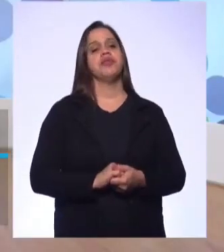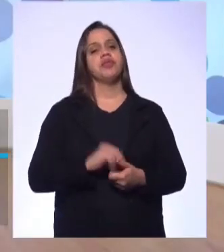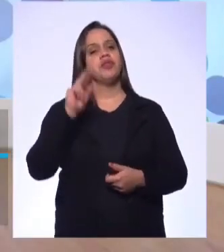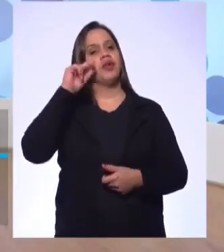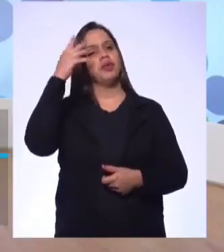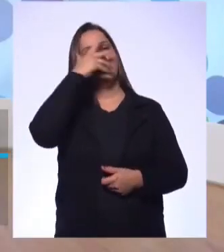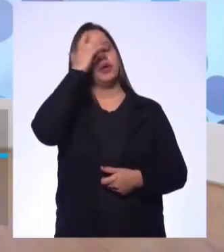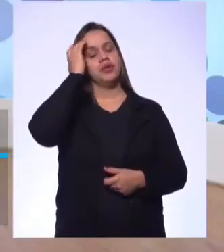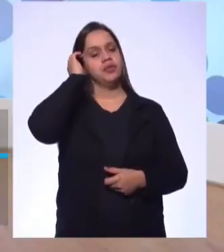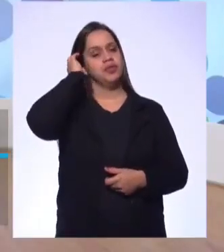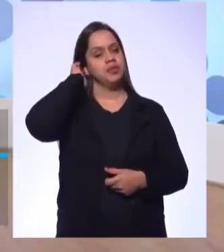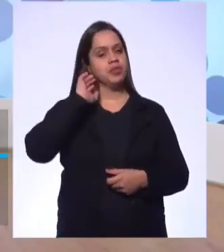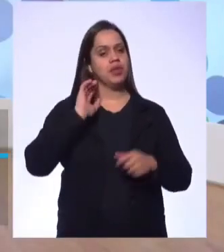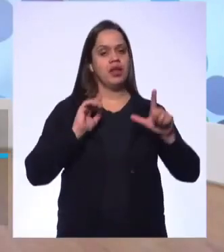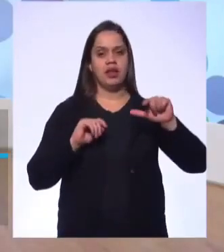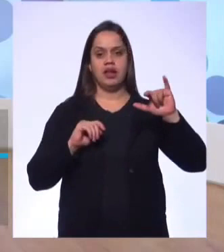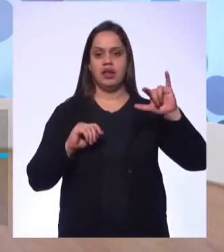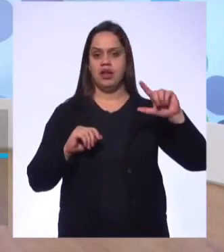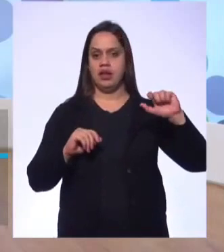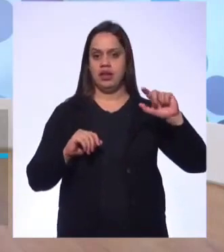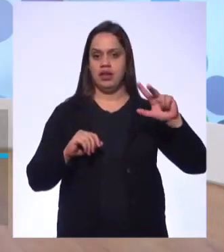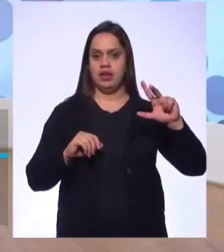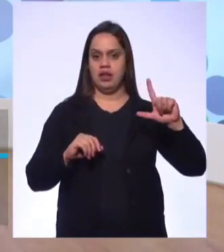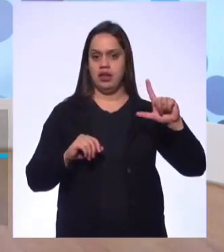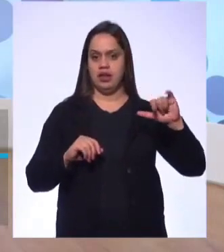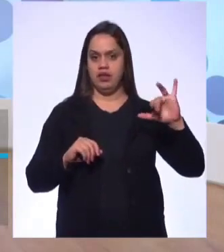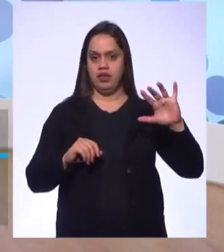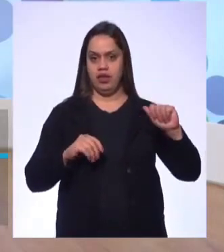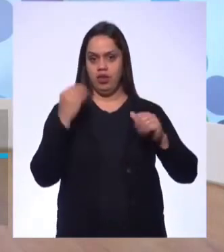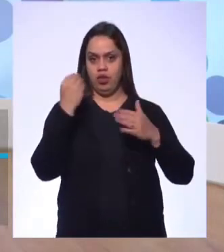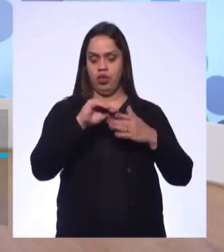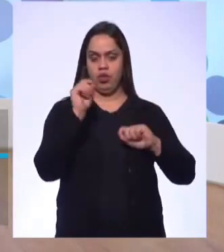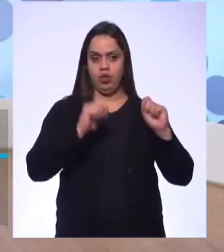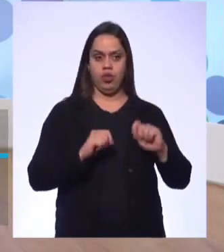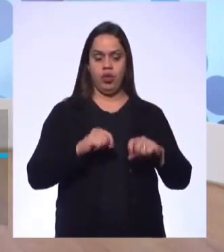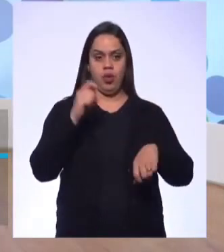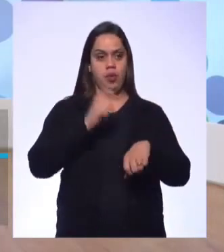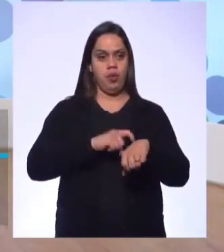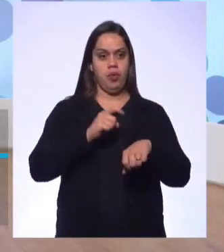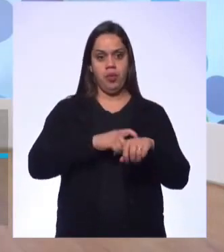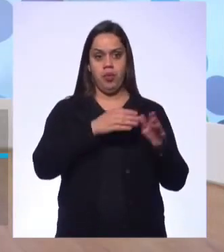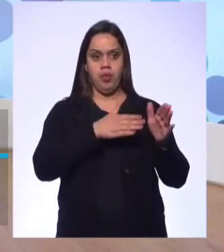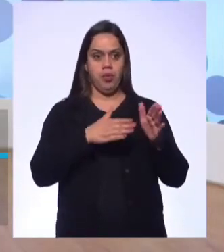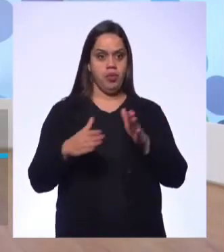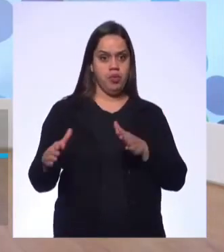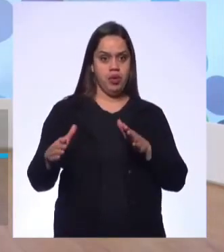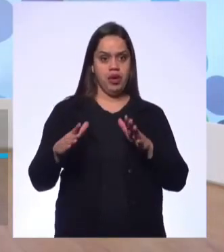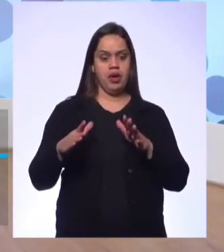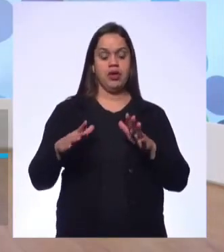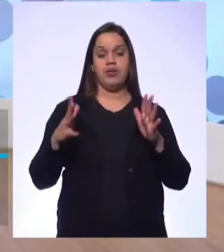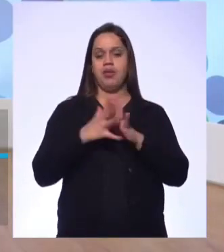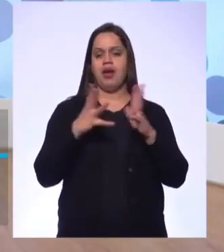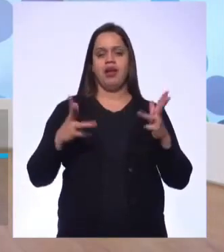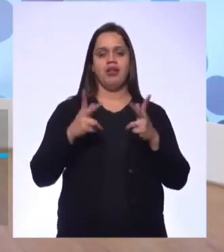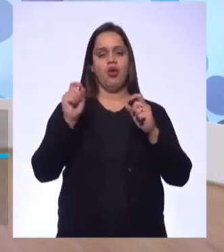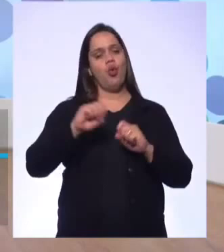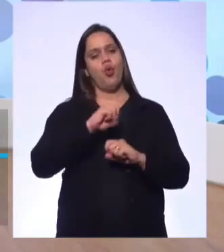A Lívia colocou para 2, momento paradisíaco ou momento de paz.